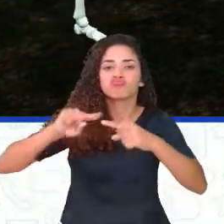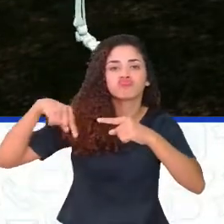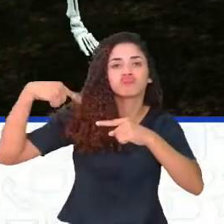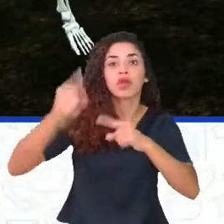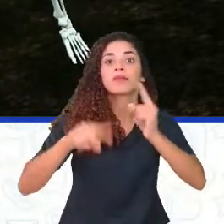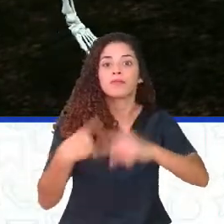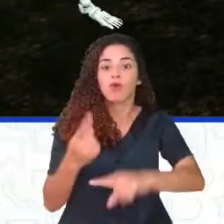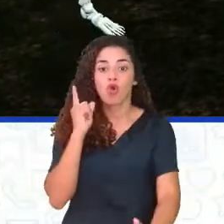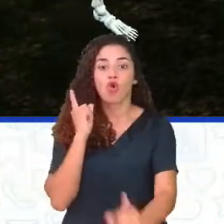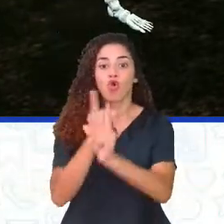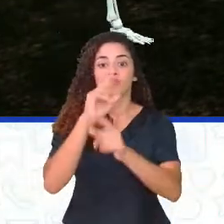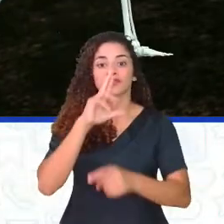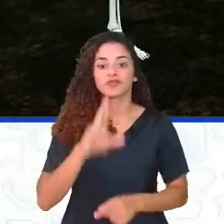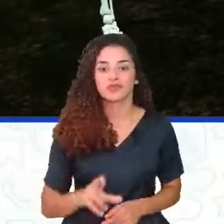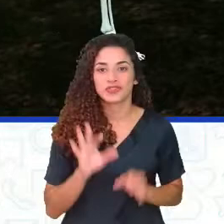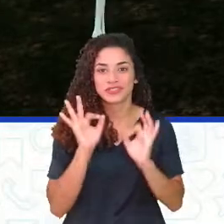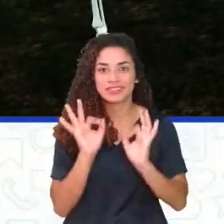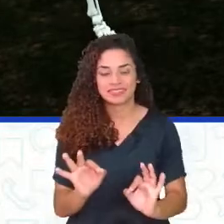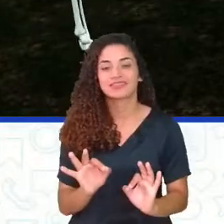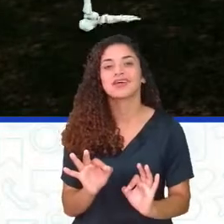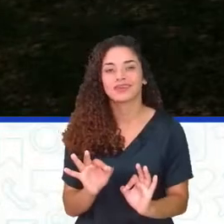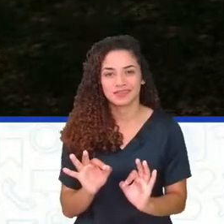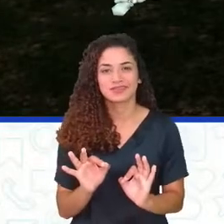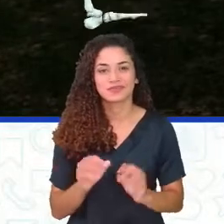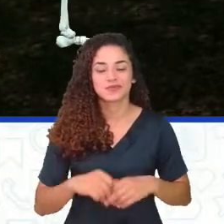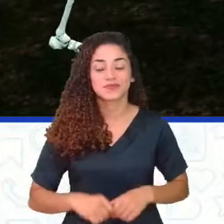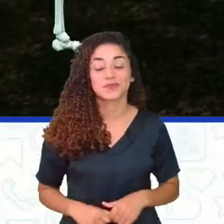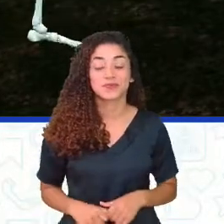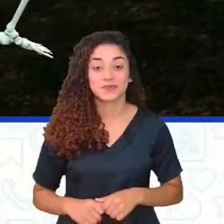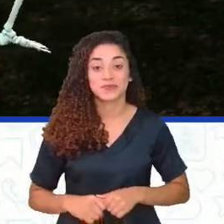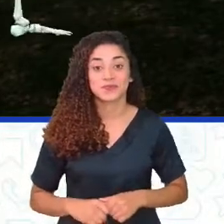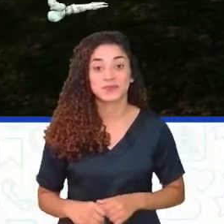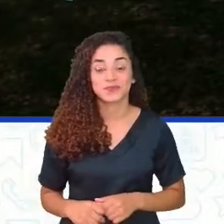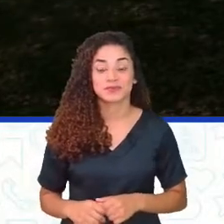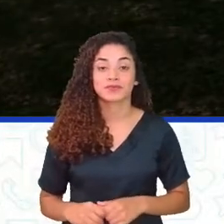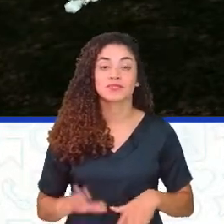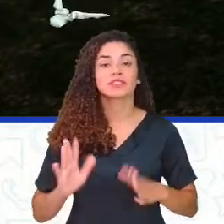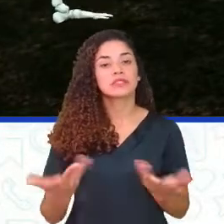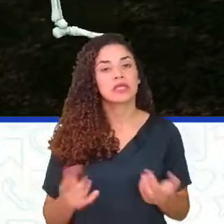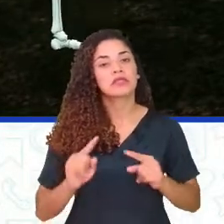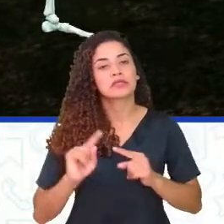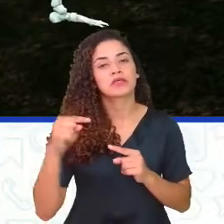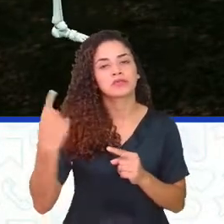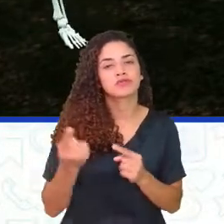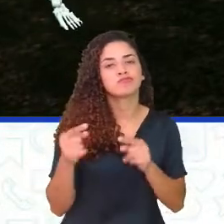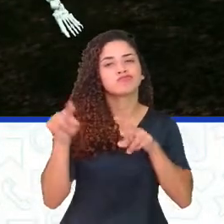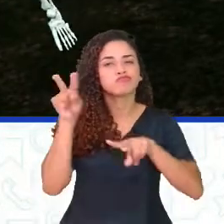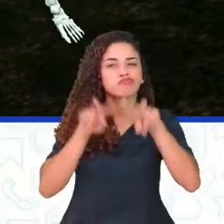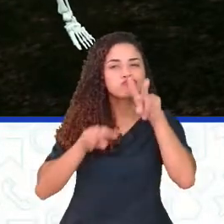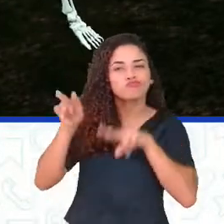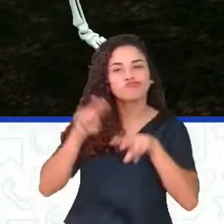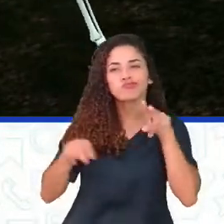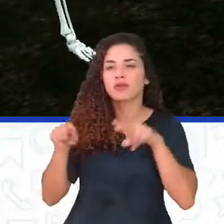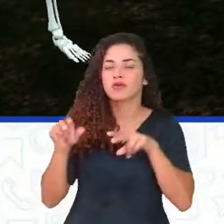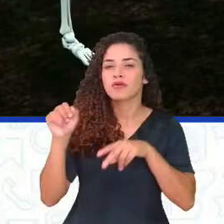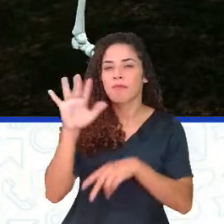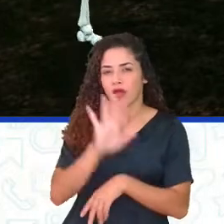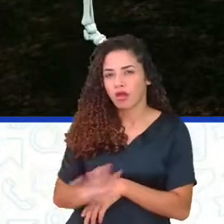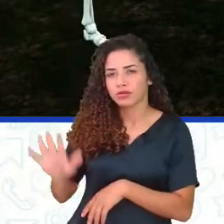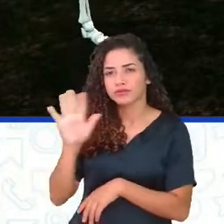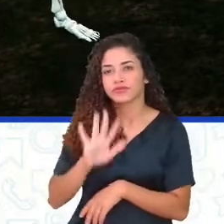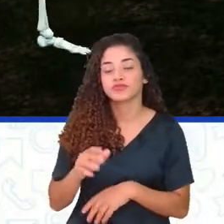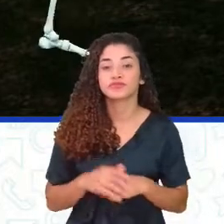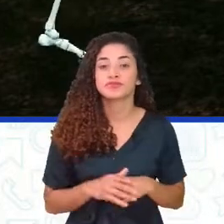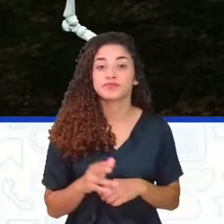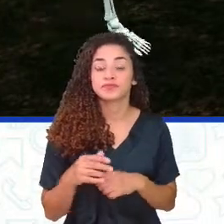uma resposta, em relação a esse meu questionamento. Mas aí, depois de observar essa animação, vamos lá, vamos